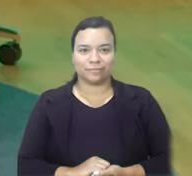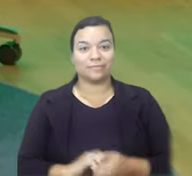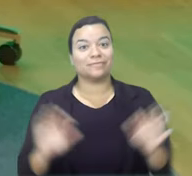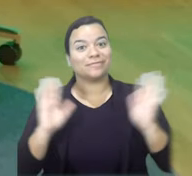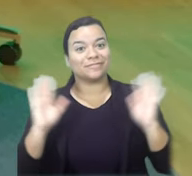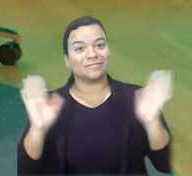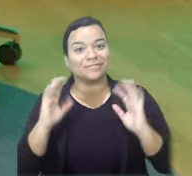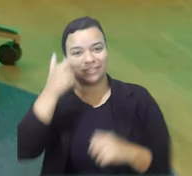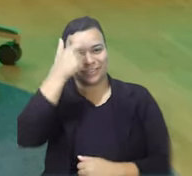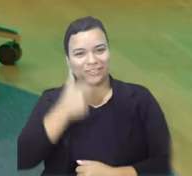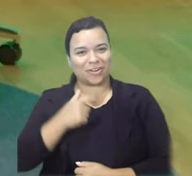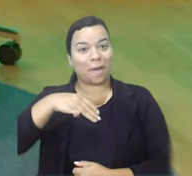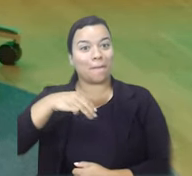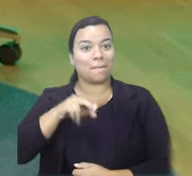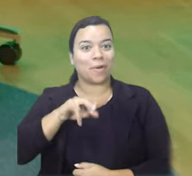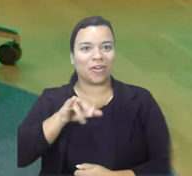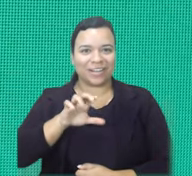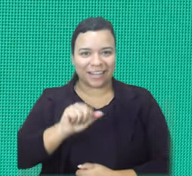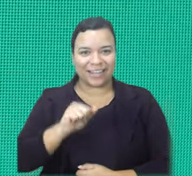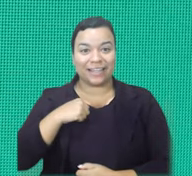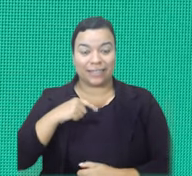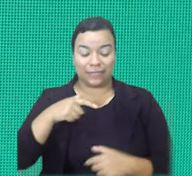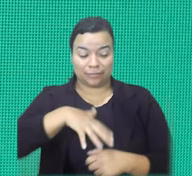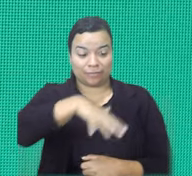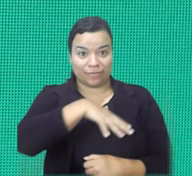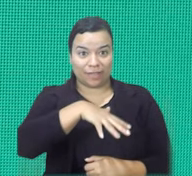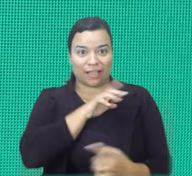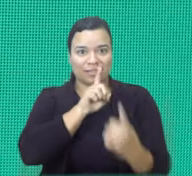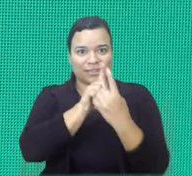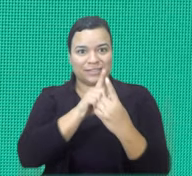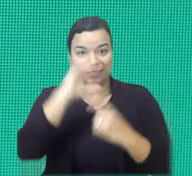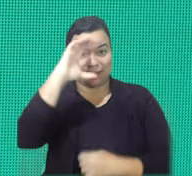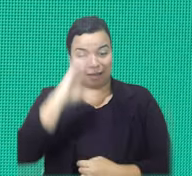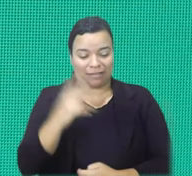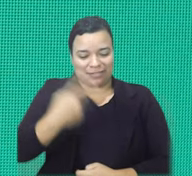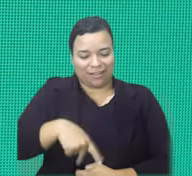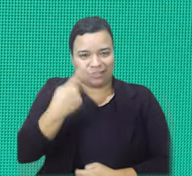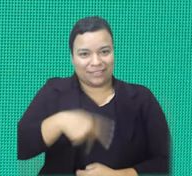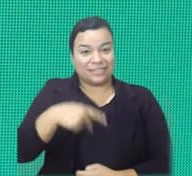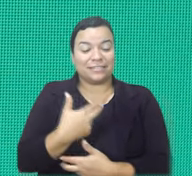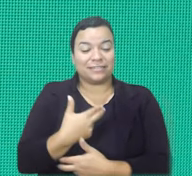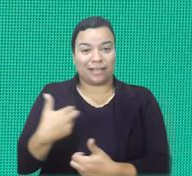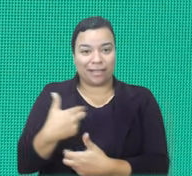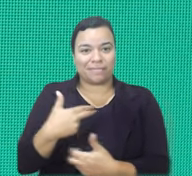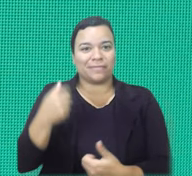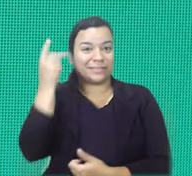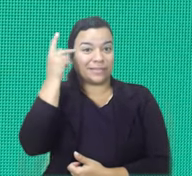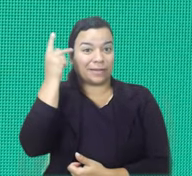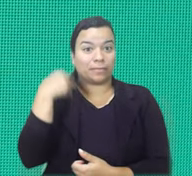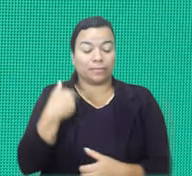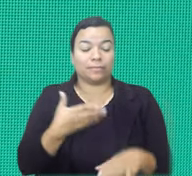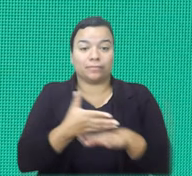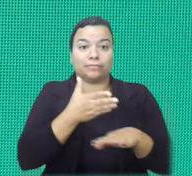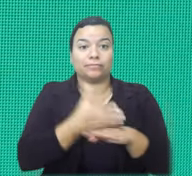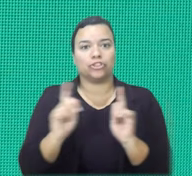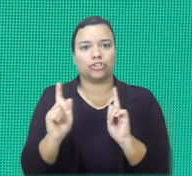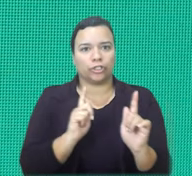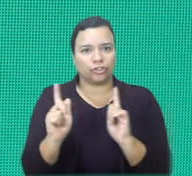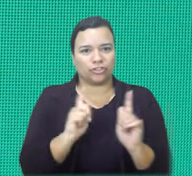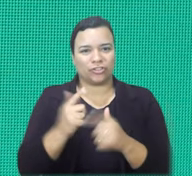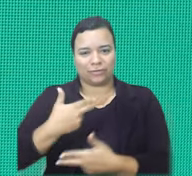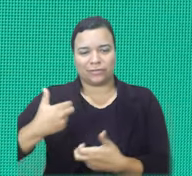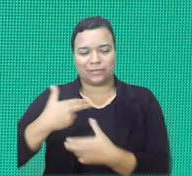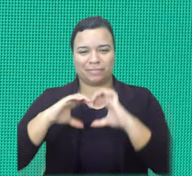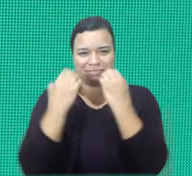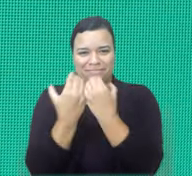Olá eu sou a Mônica sou da unidade de atendimento ao cliente do CE São Paulo e faço parte da gestão estadual do ce comunidades